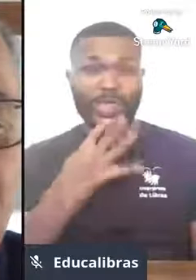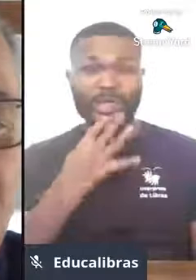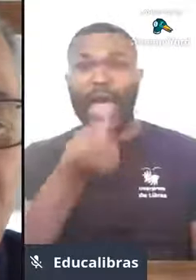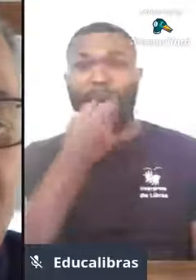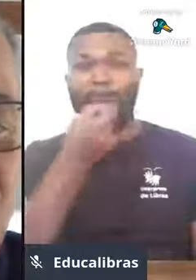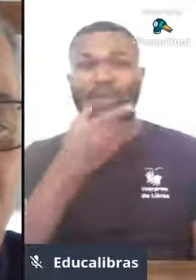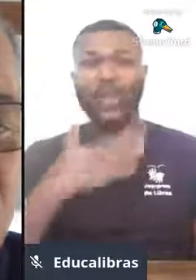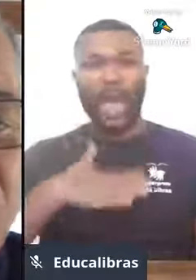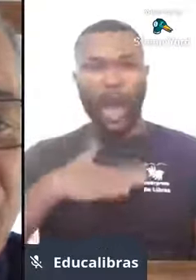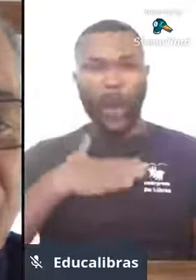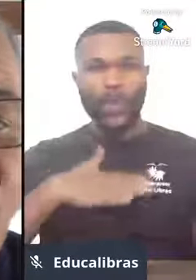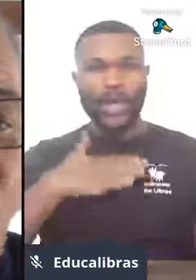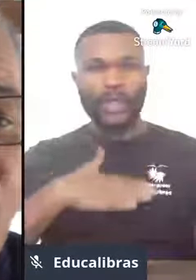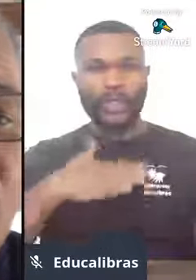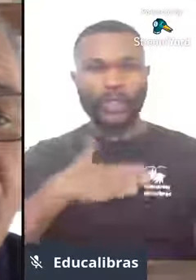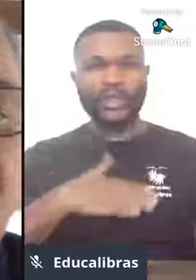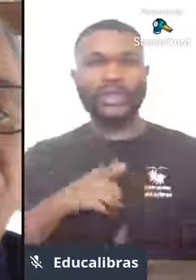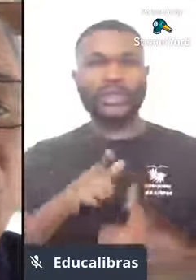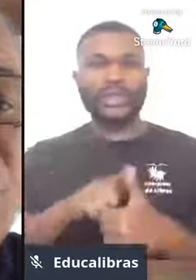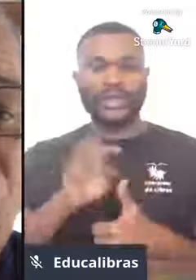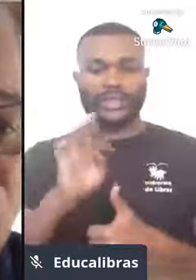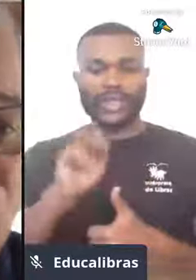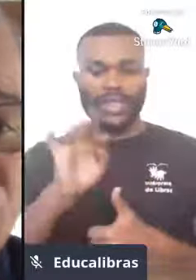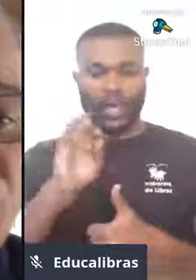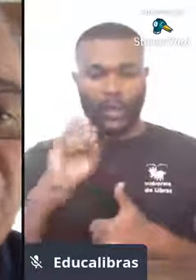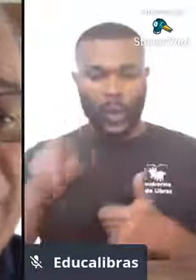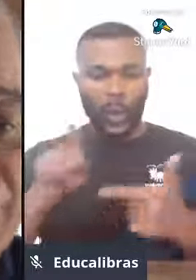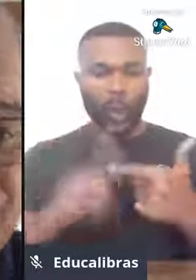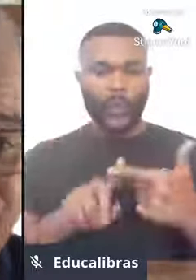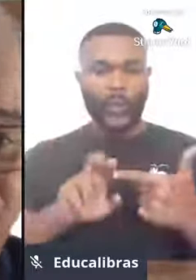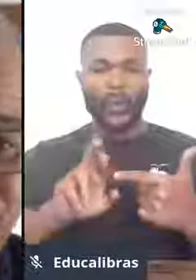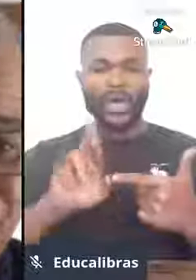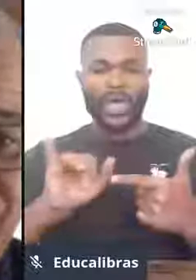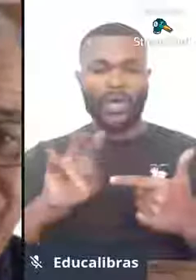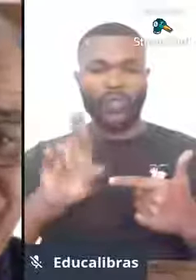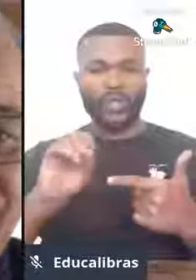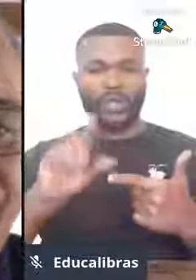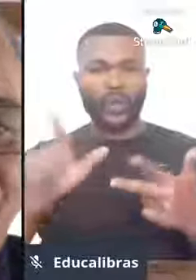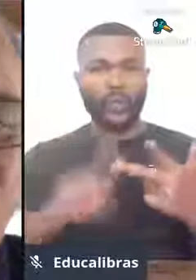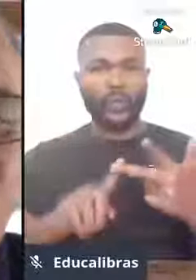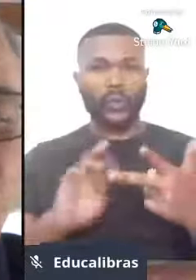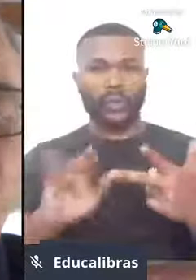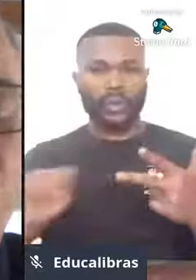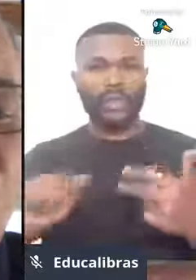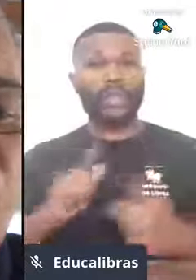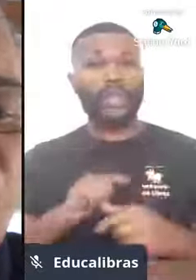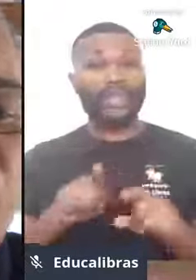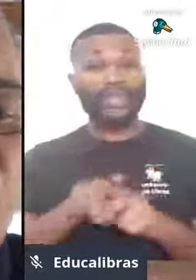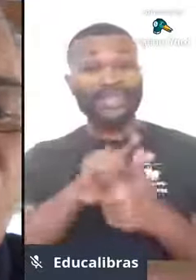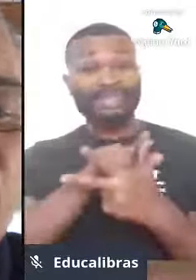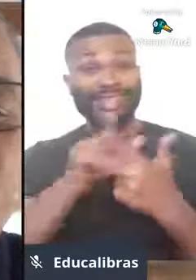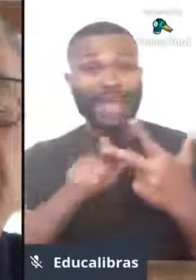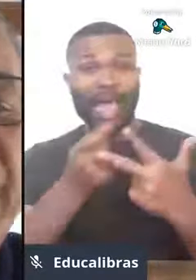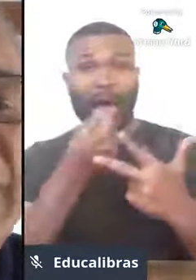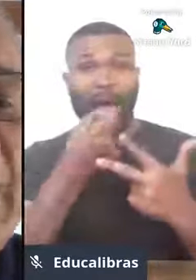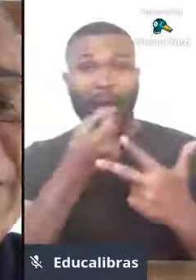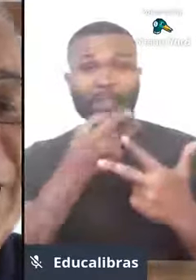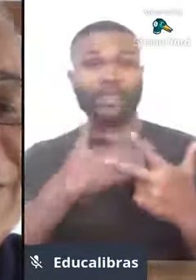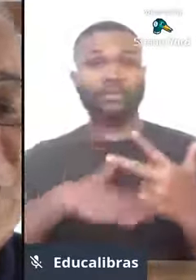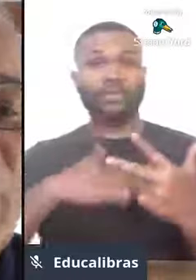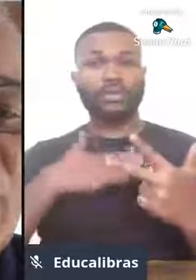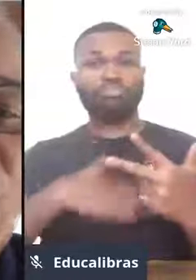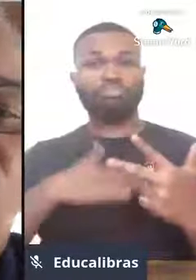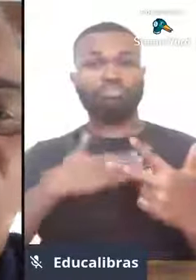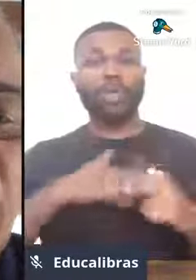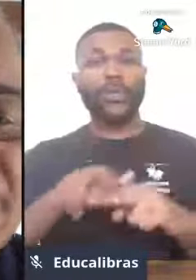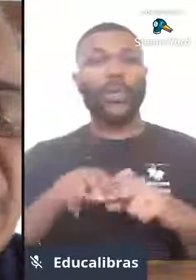tomava triptanol, tegretol e rivotril, tomava os 3. Porque o meu psiquiatra lá dizia